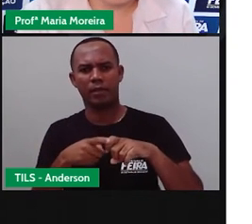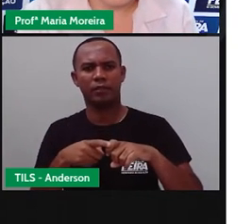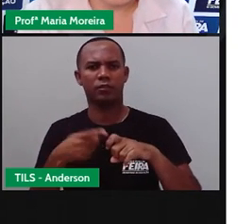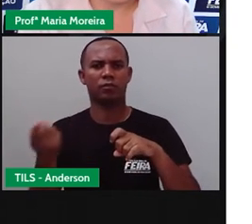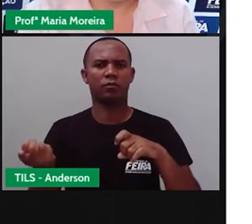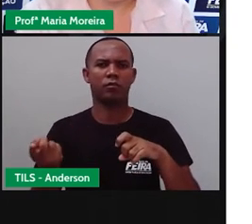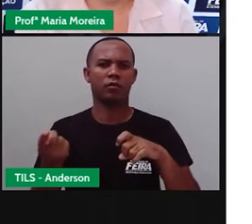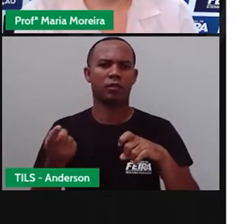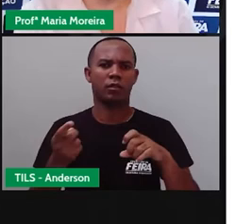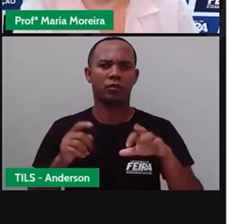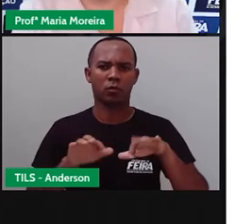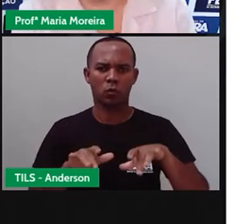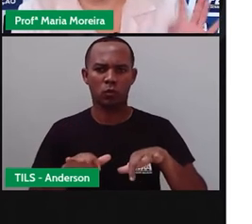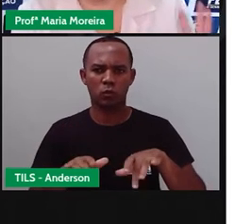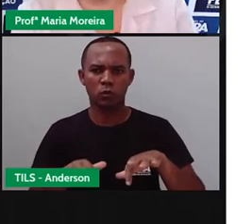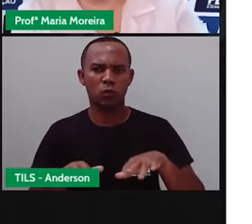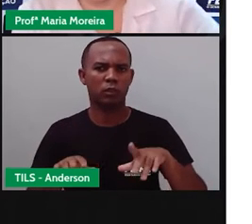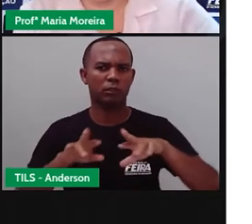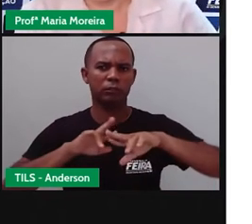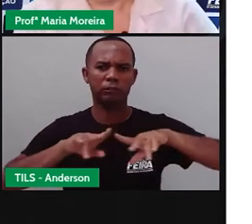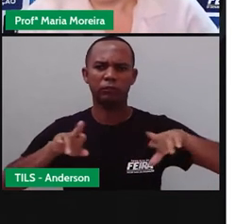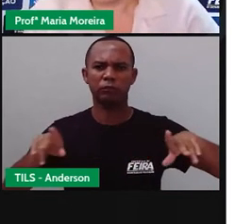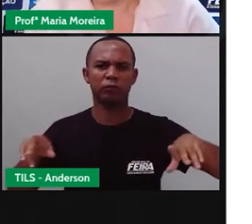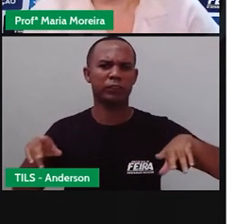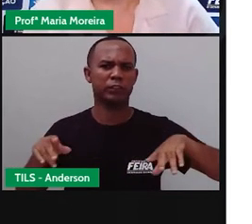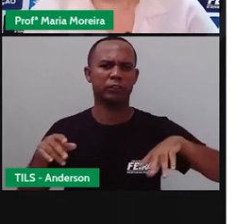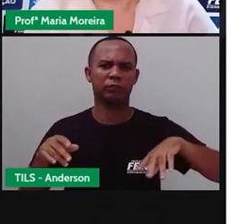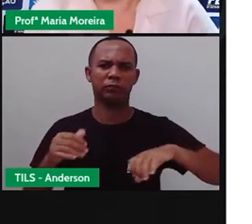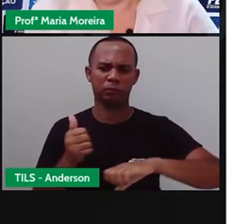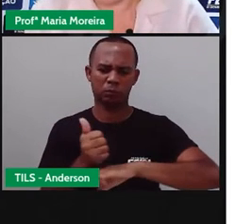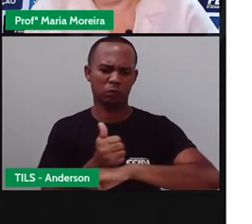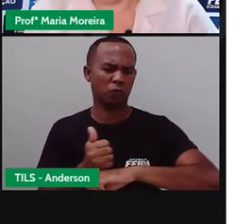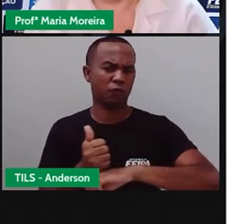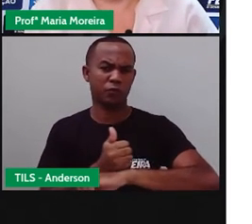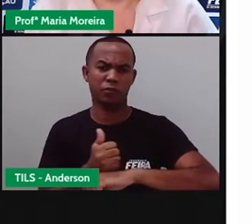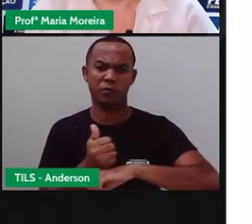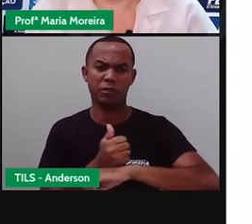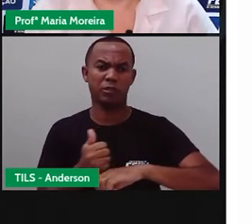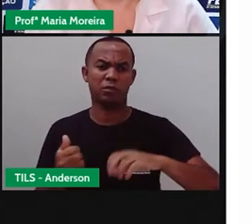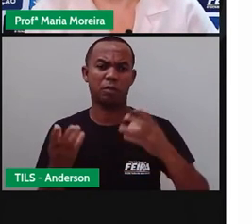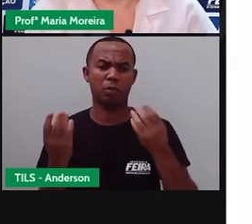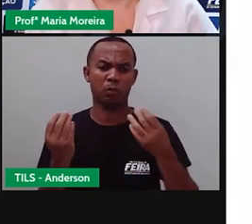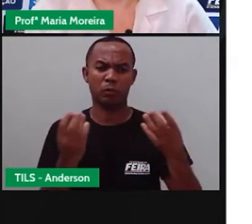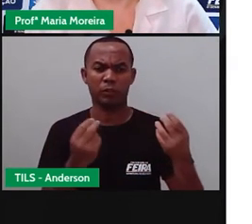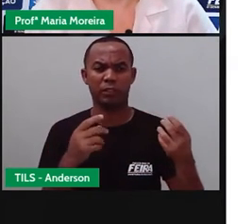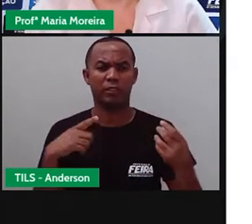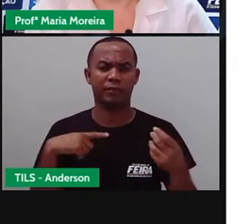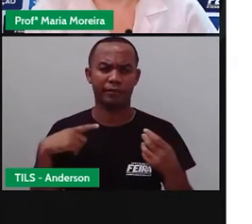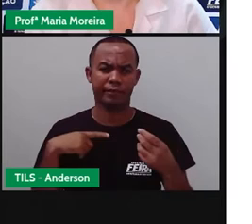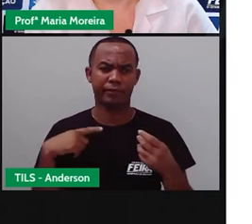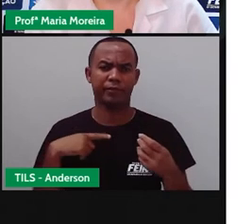astronauta né E tantas outras aí o que essas profissões têm em comum